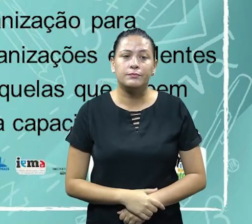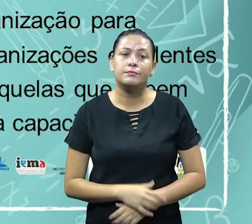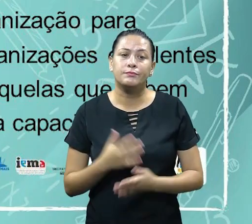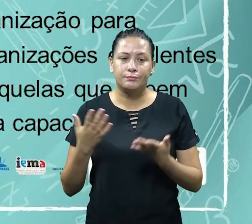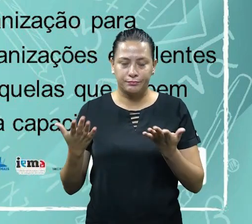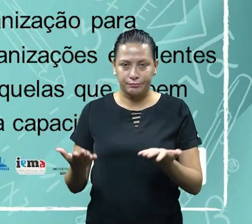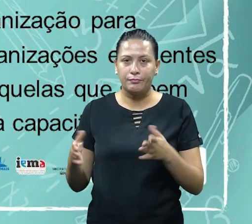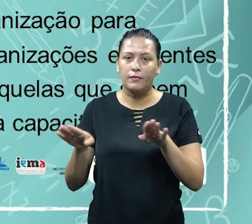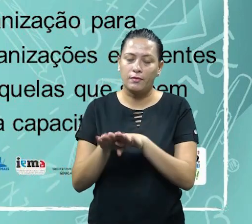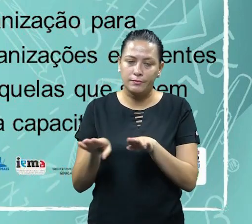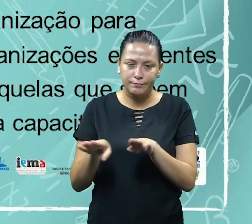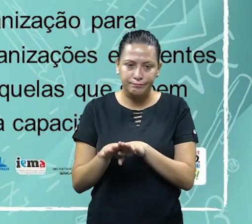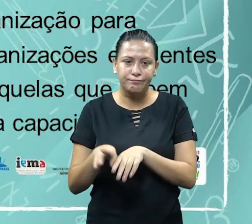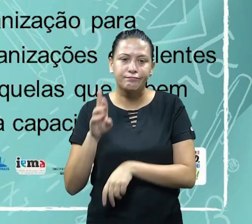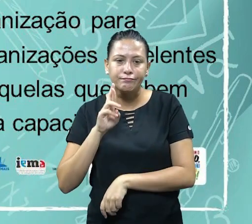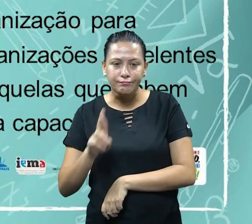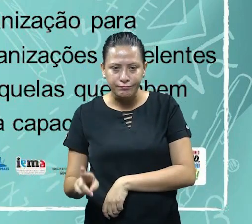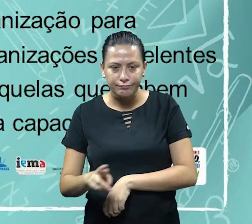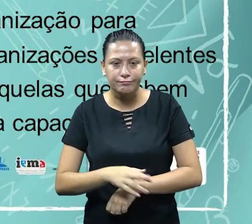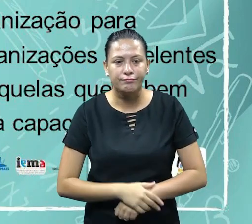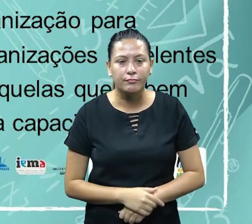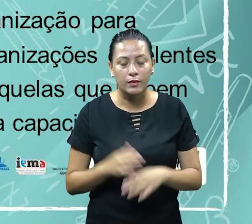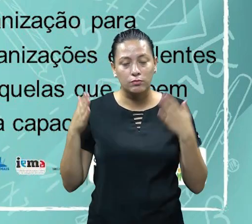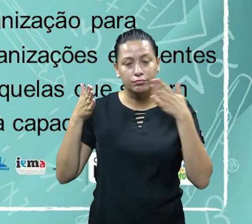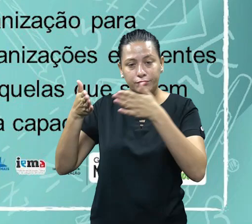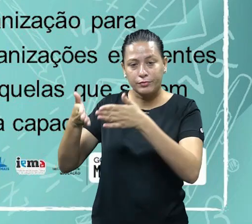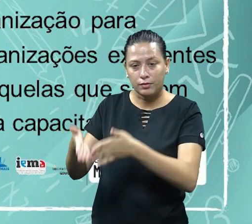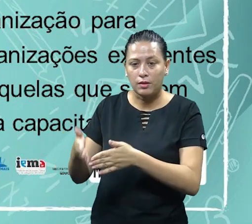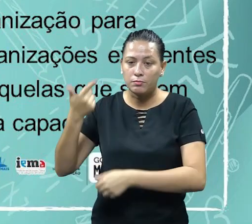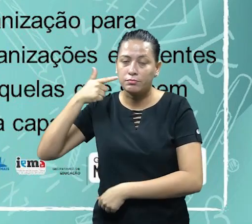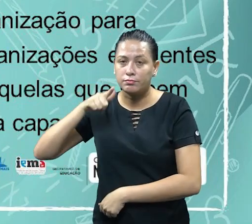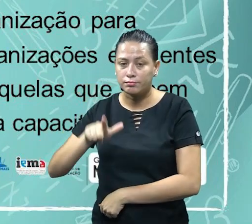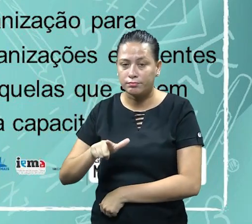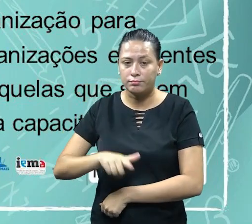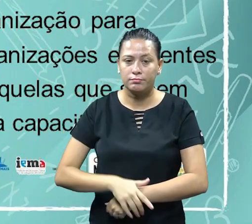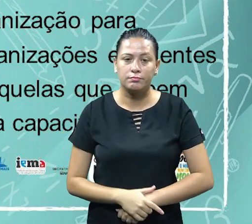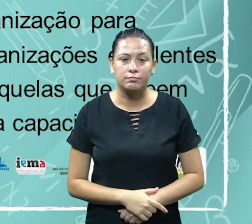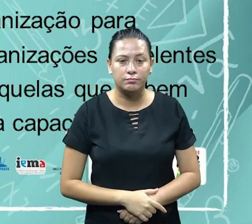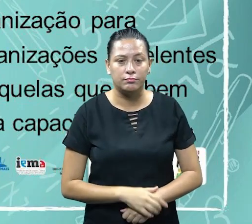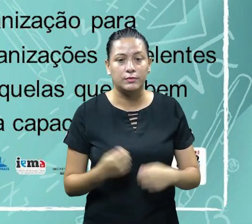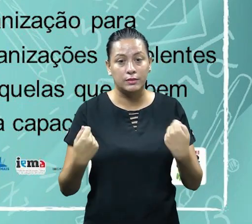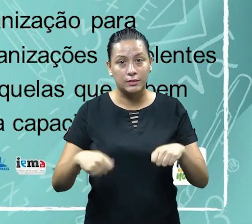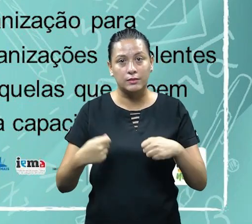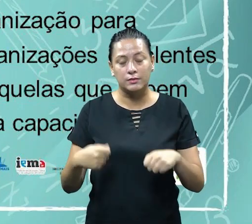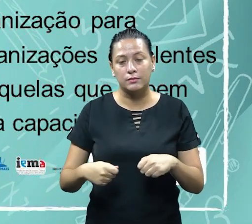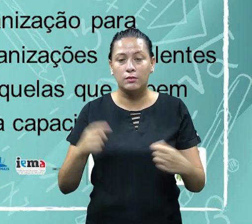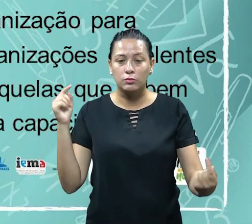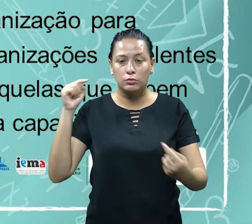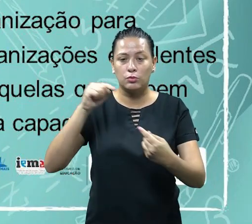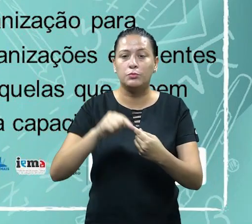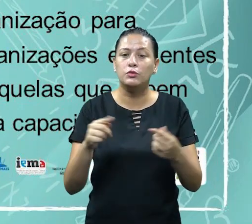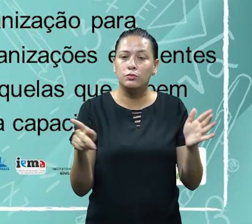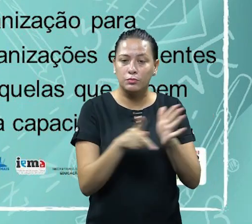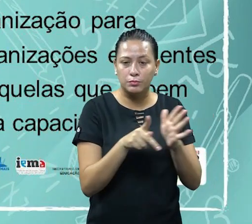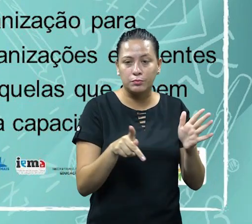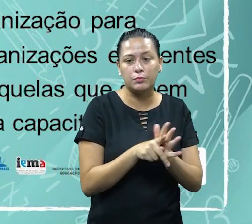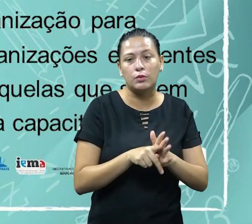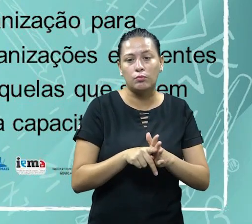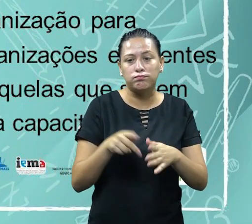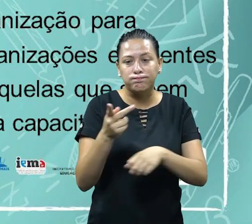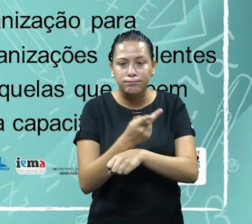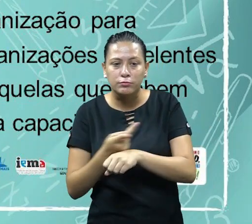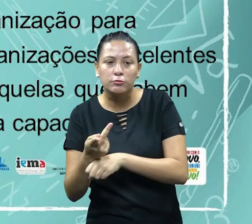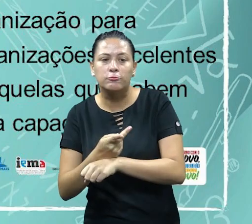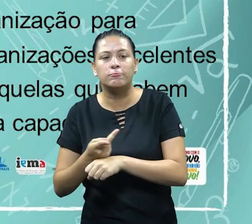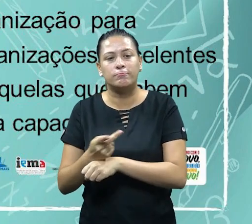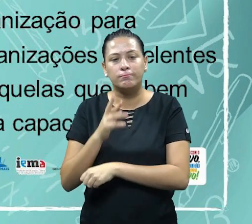Resultados, tudo isso é o foco nos resultados, alcançar os resultados. Necessidade de fixar os objetivos e perseguir resultados,